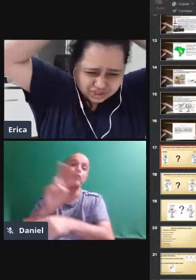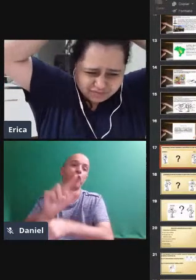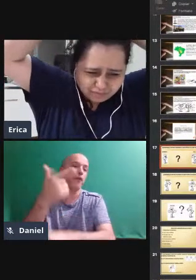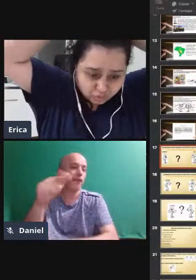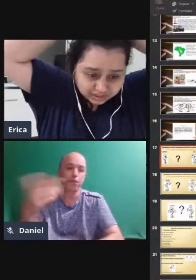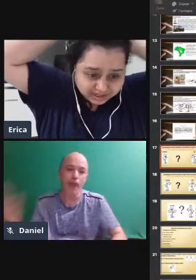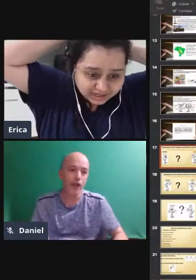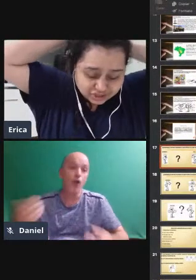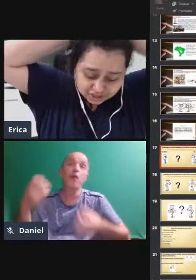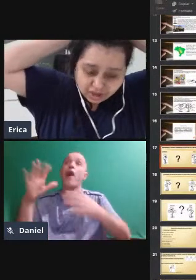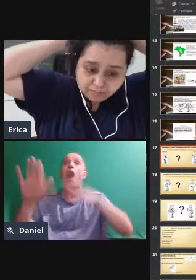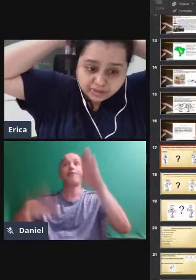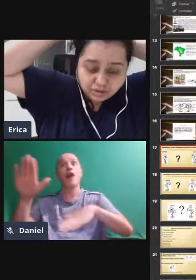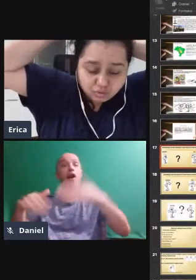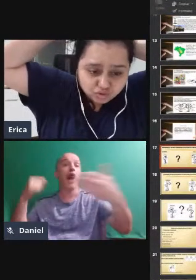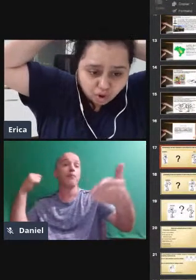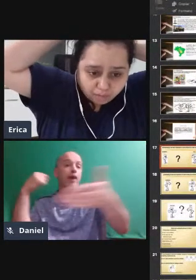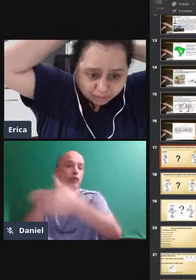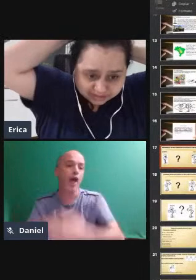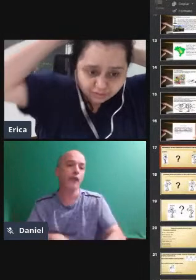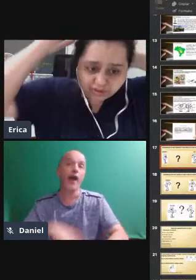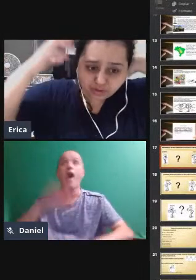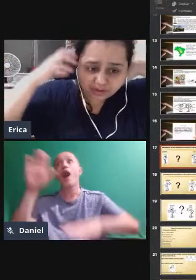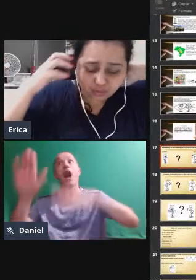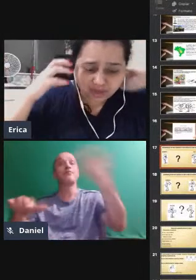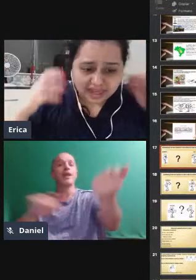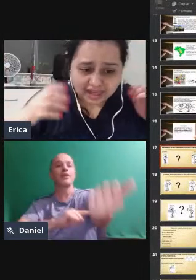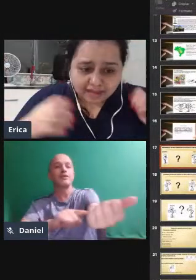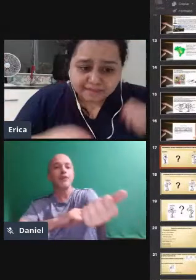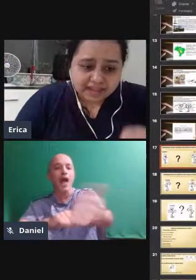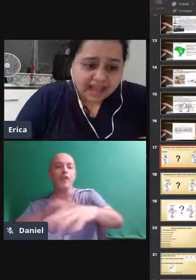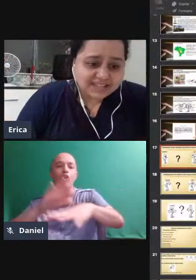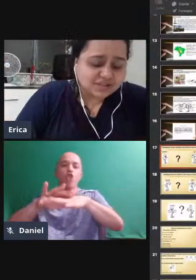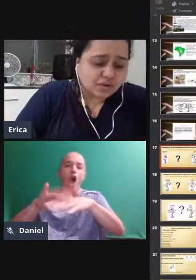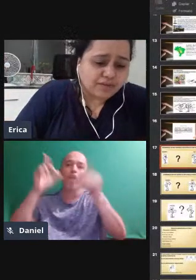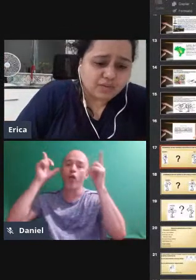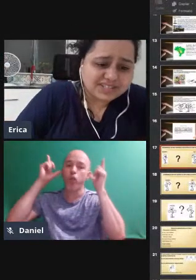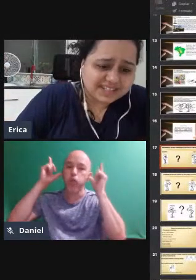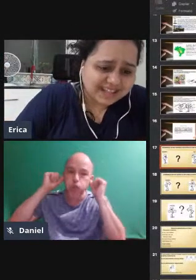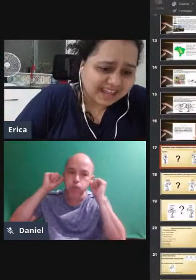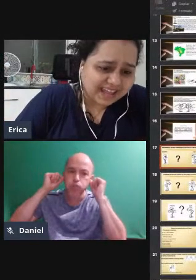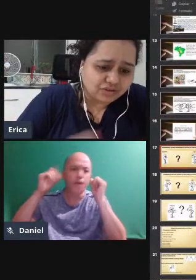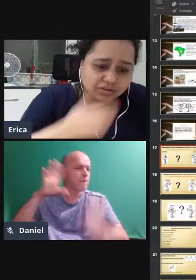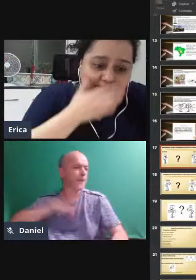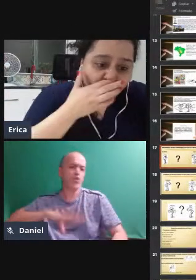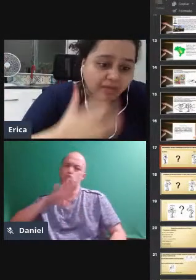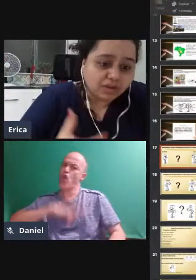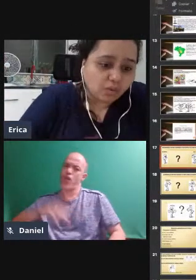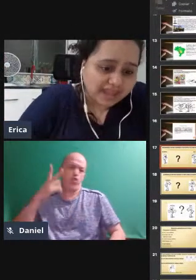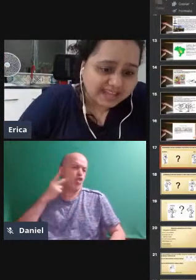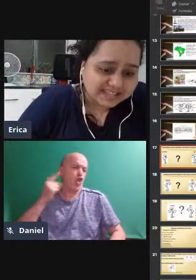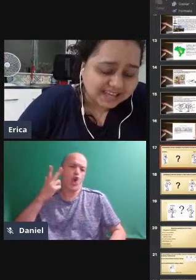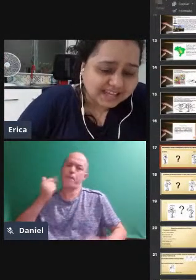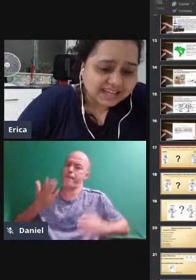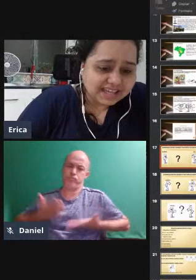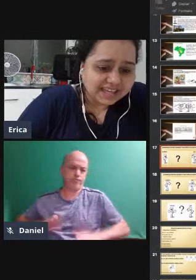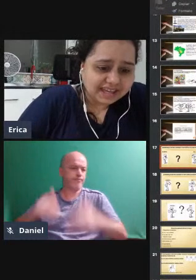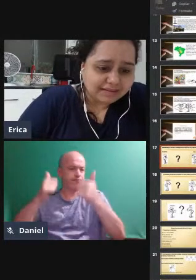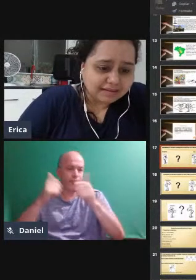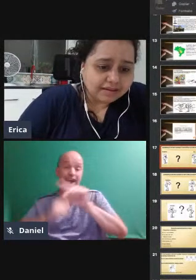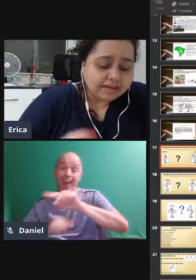perda auditiva muito grande, porque não usou o protetor auricular. Às vezes, sofreu um acidente ou teve alguma doença,